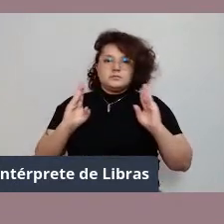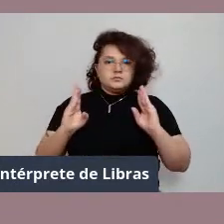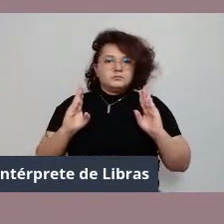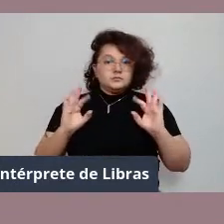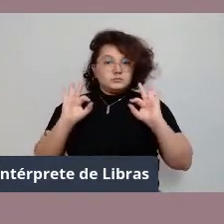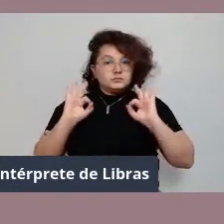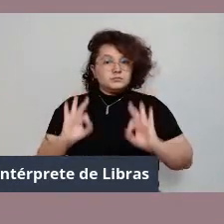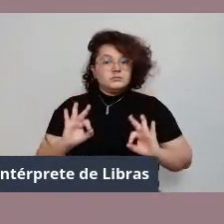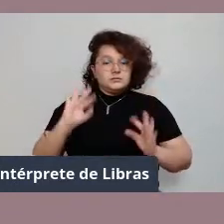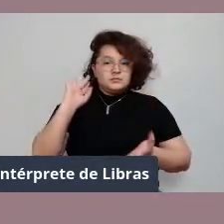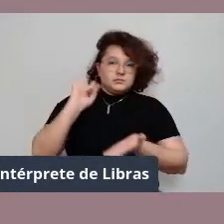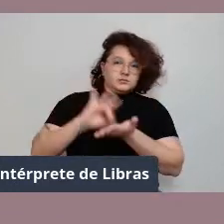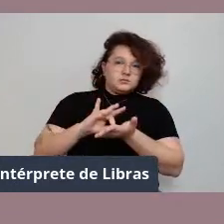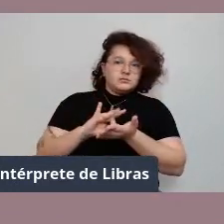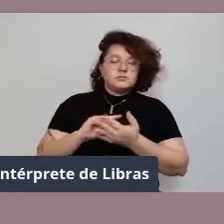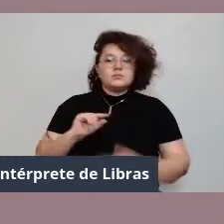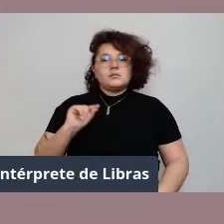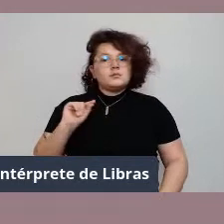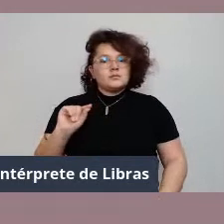é uma cena